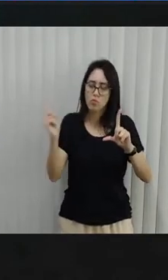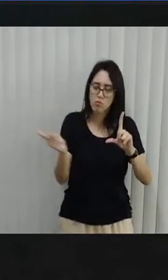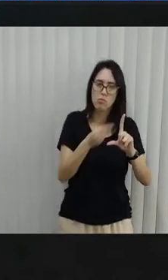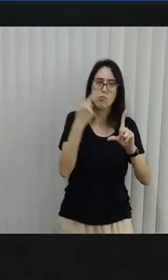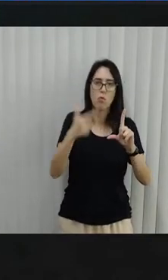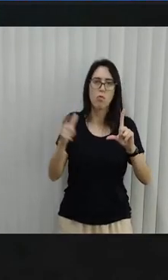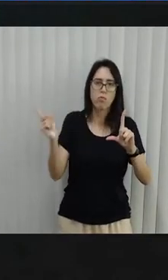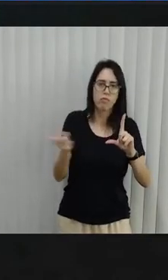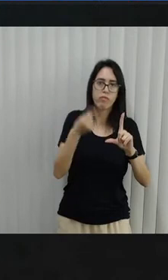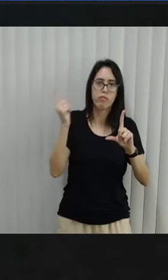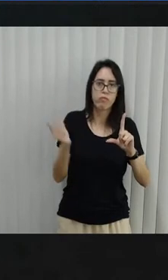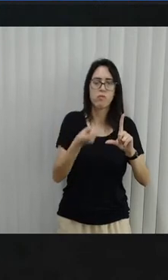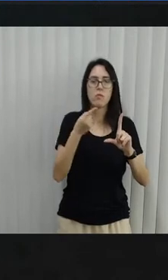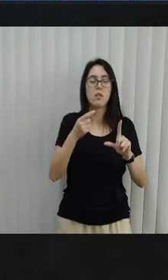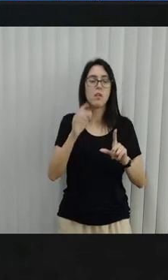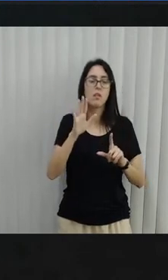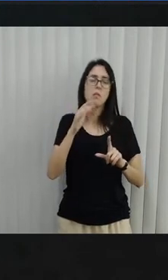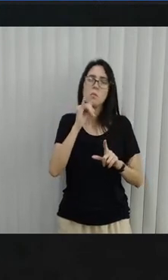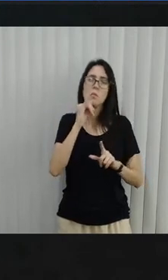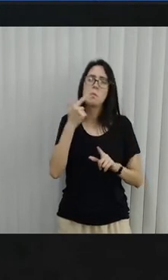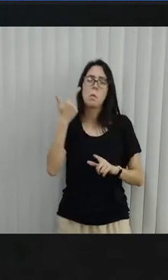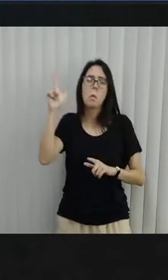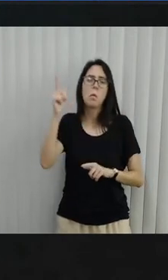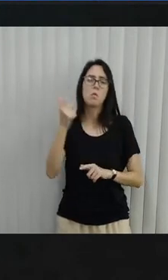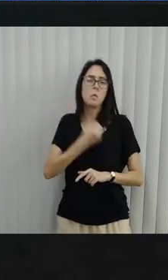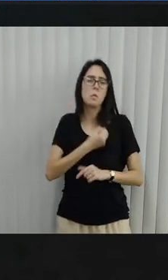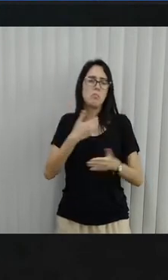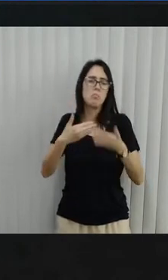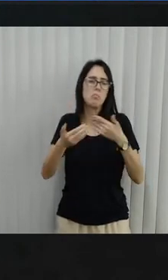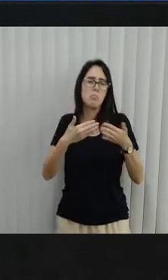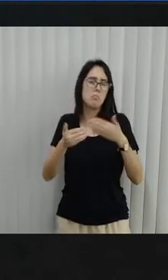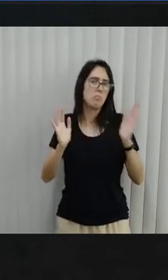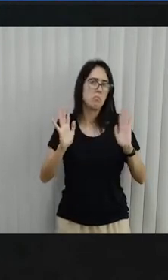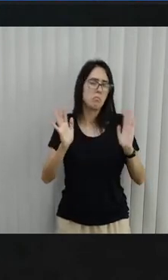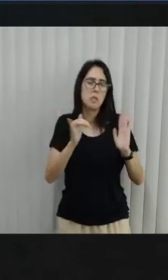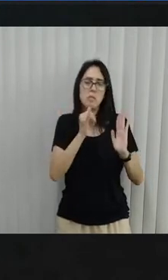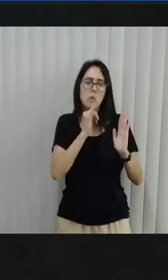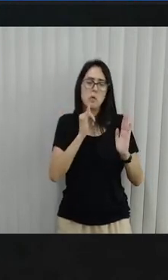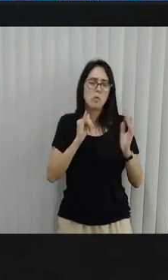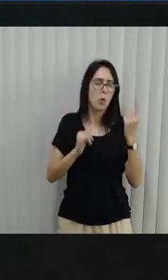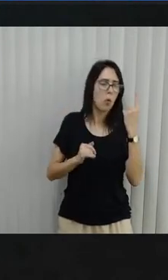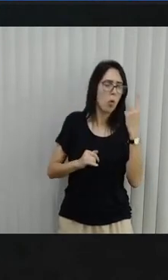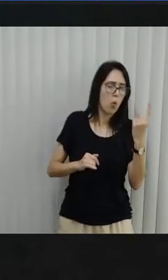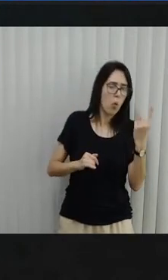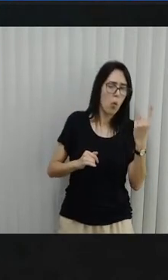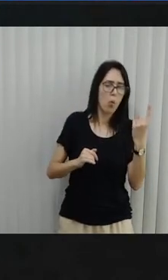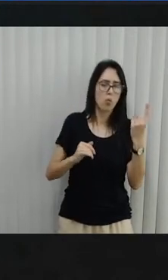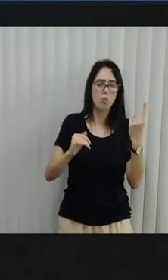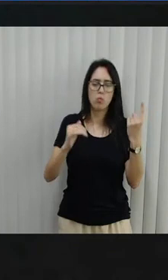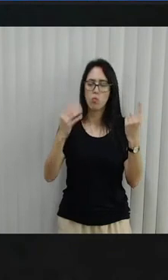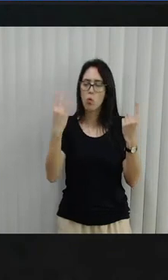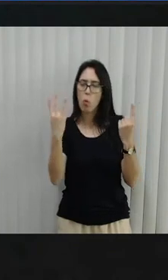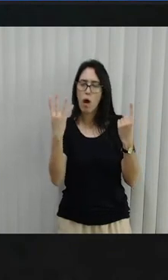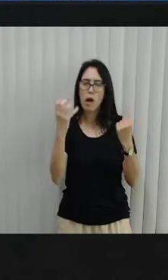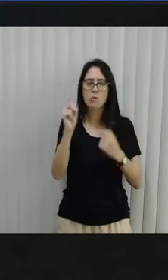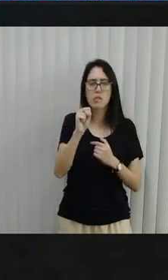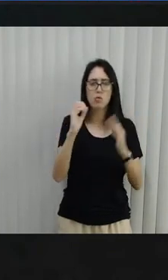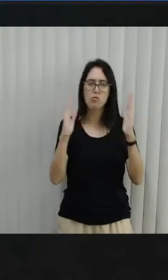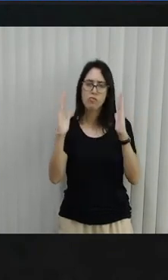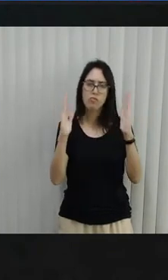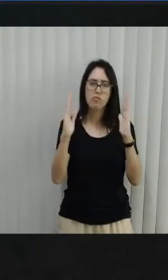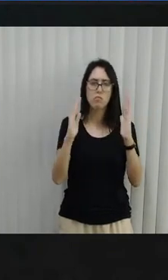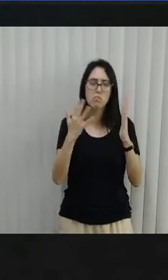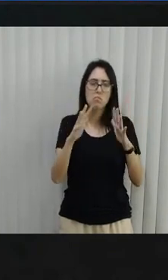segundo, entra outro. Não quero. Eu quero que seja um valor aleatório. Pode ser um valor, sei lá, entre 1 e 4 segundos. 1 e 5,